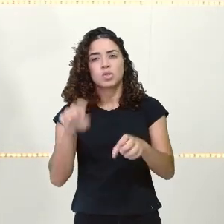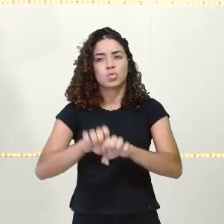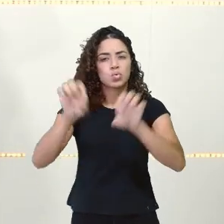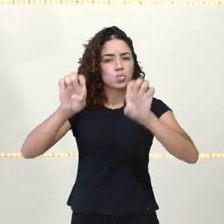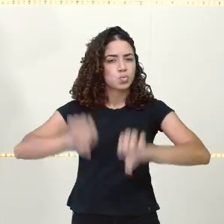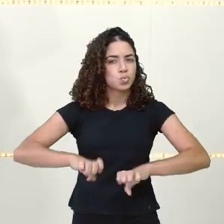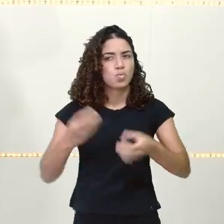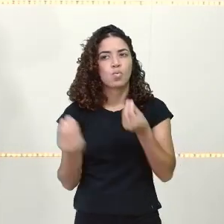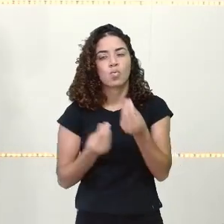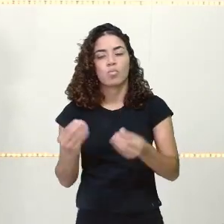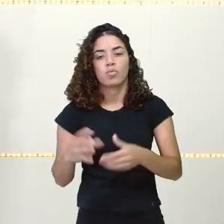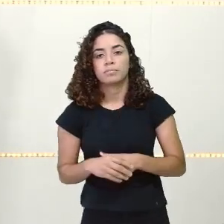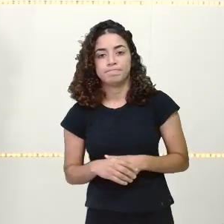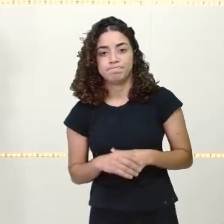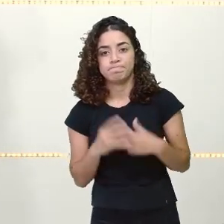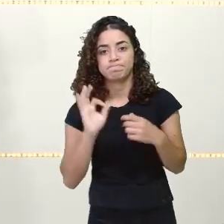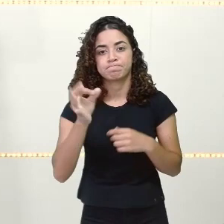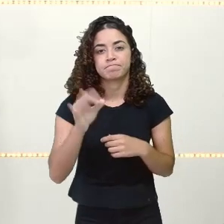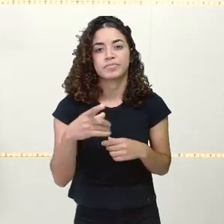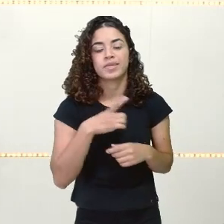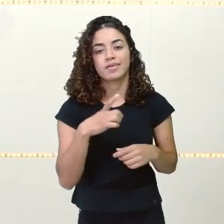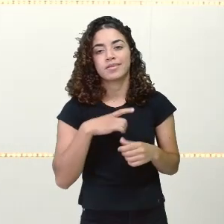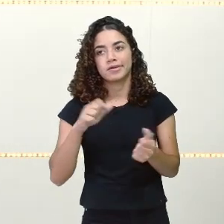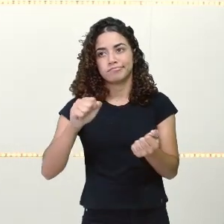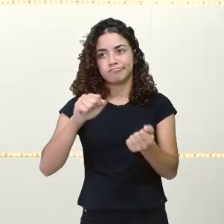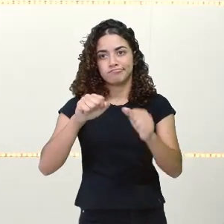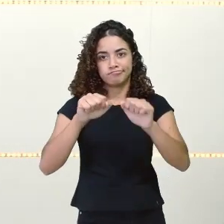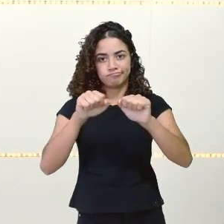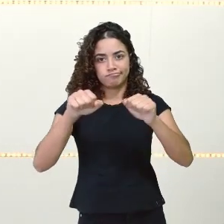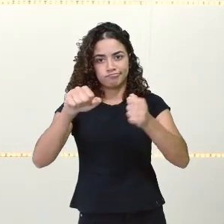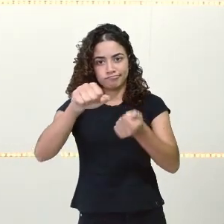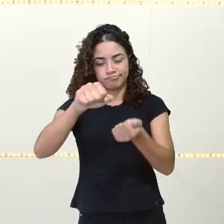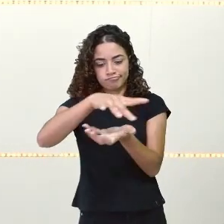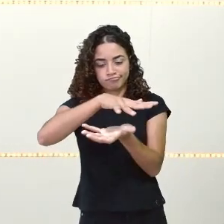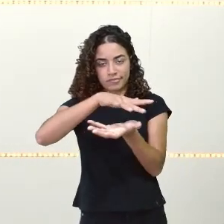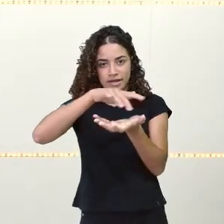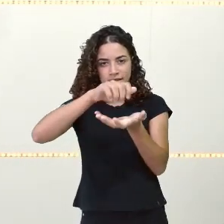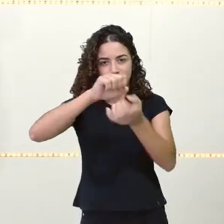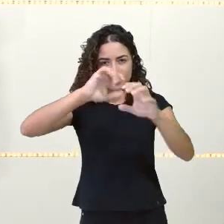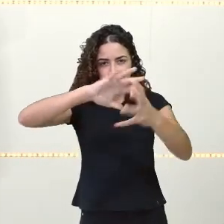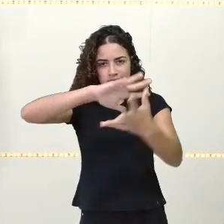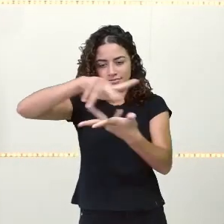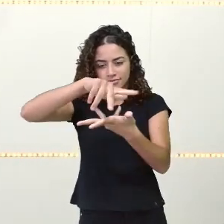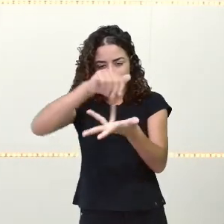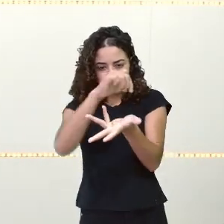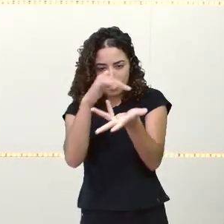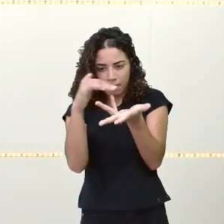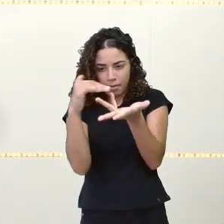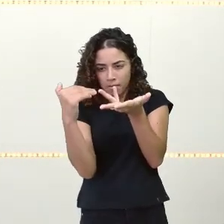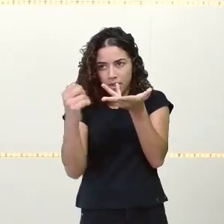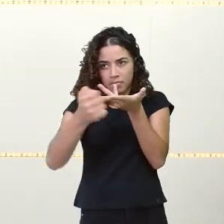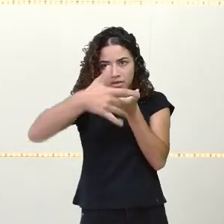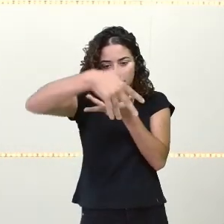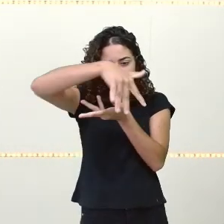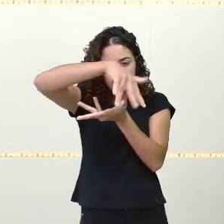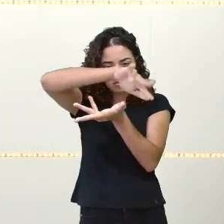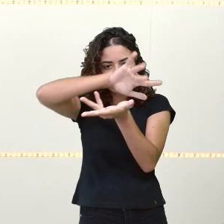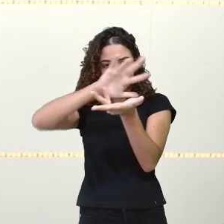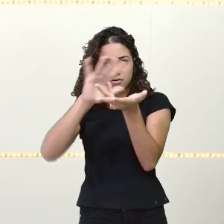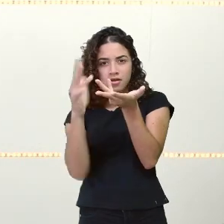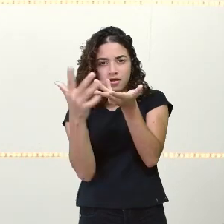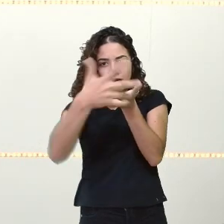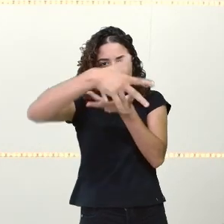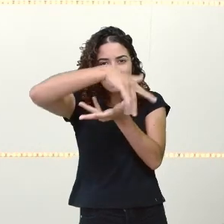nosso planeta, tá certo? Temos a atmosfera, que é a camada gasosa, que envolve a Terra. Lembra aqueles gases